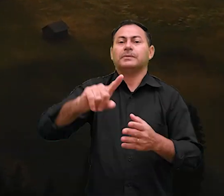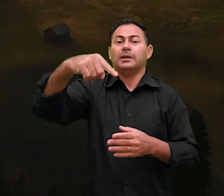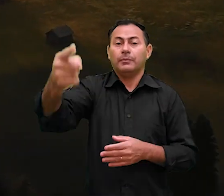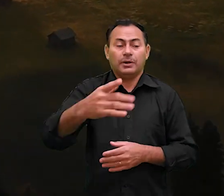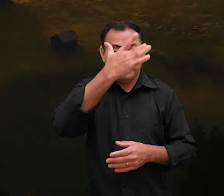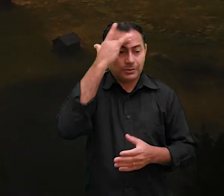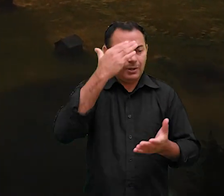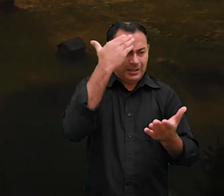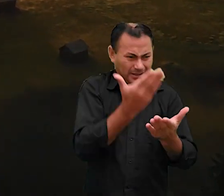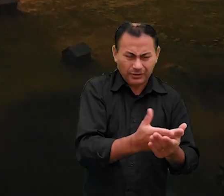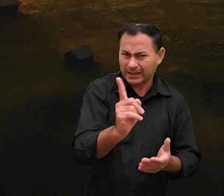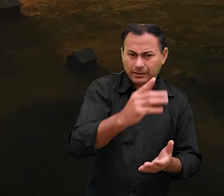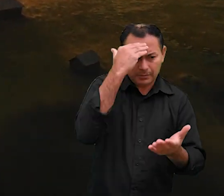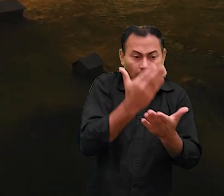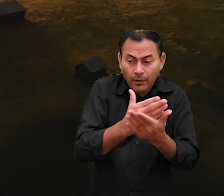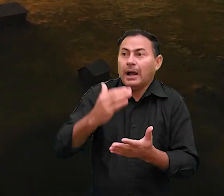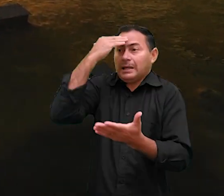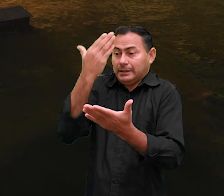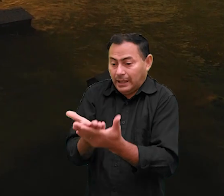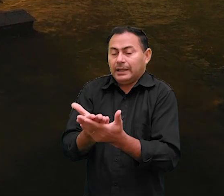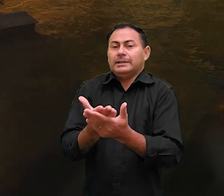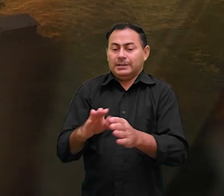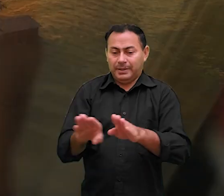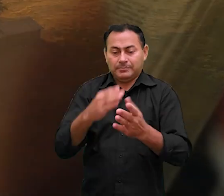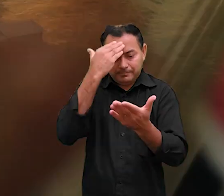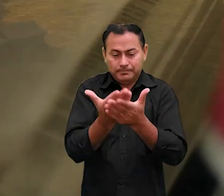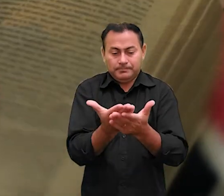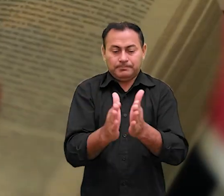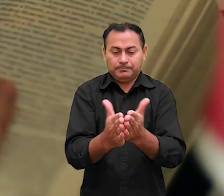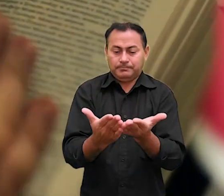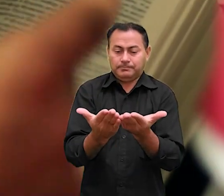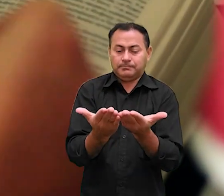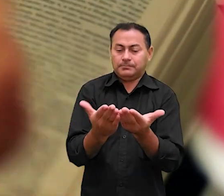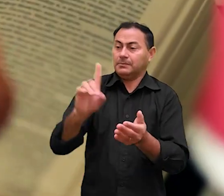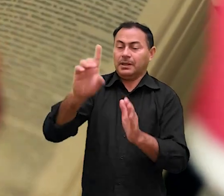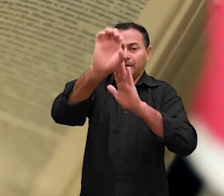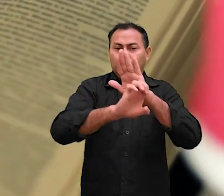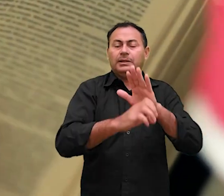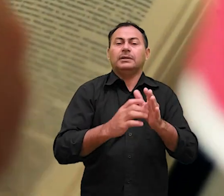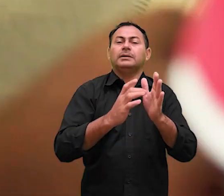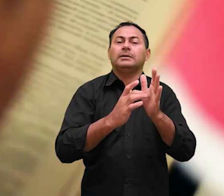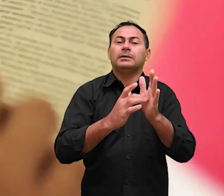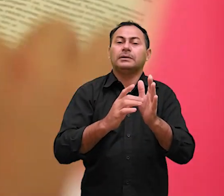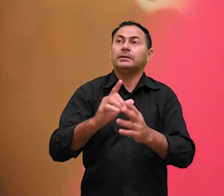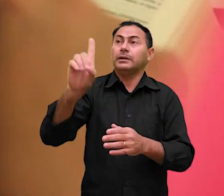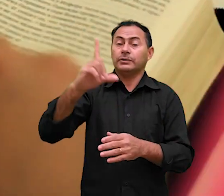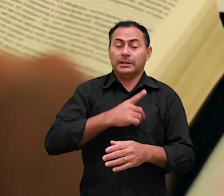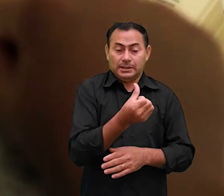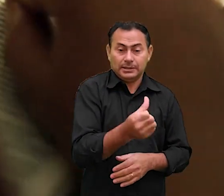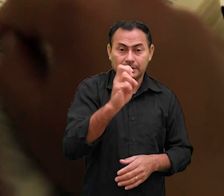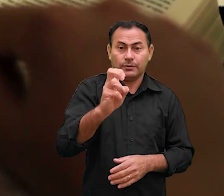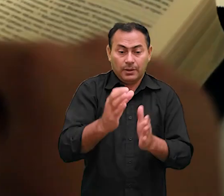Depois que o incrédulo se arrepender e crer no Evangelho, Deus tem 65 pequenos livros santos, cheios